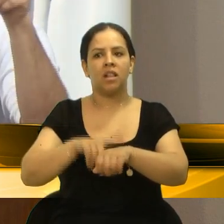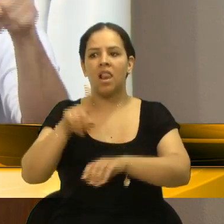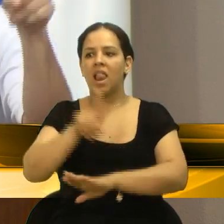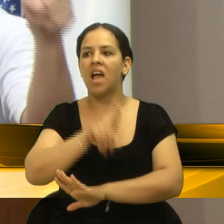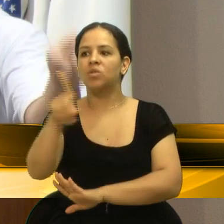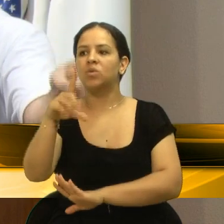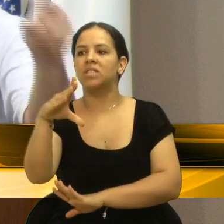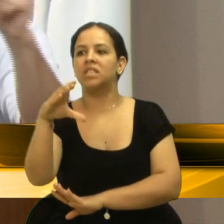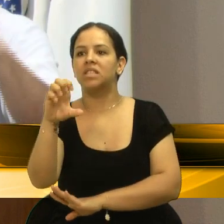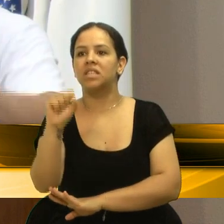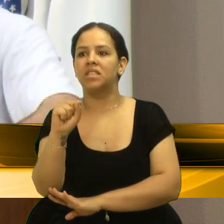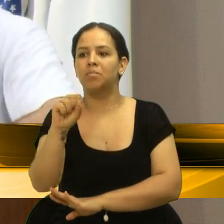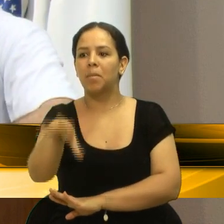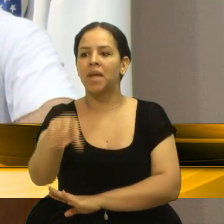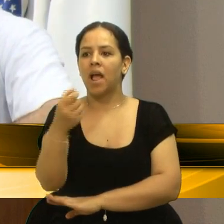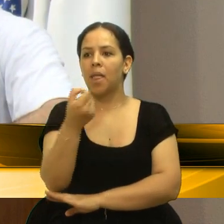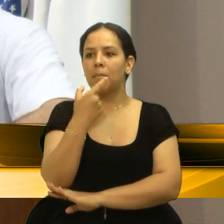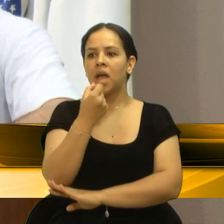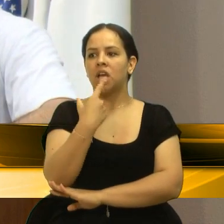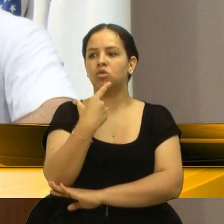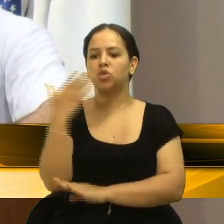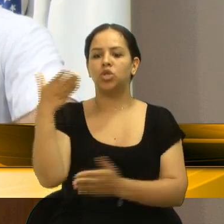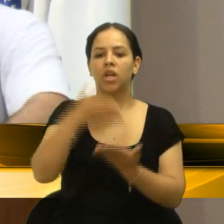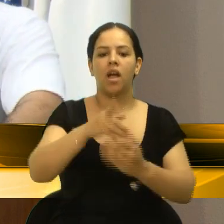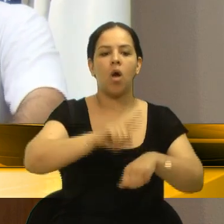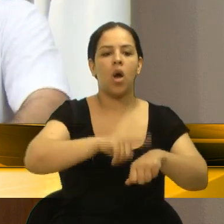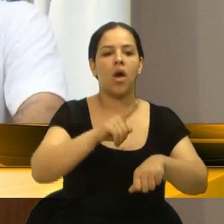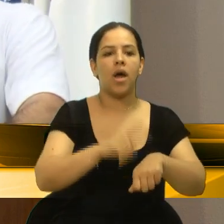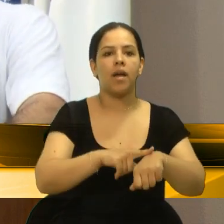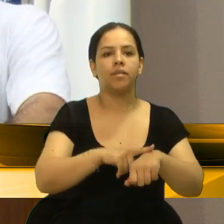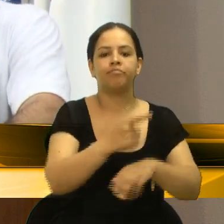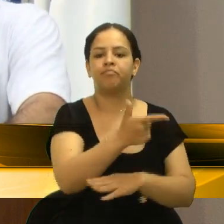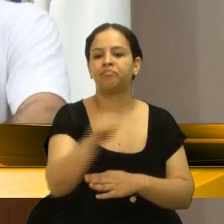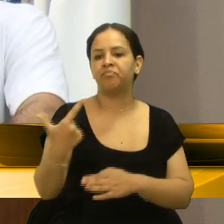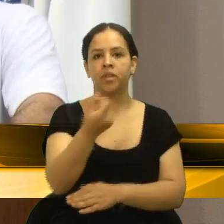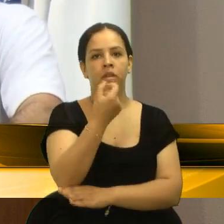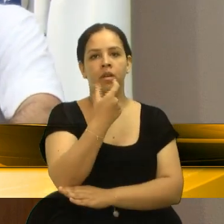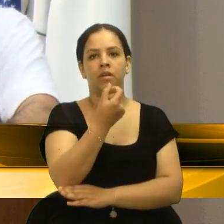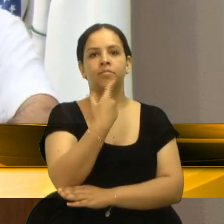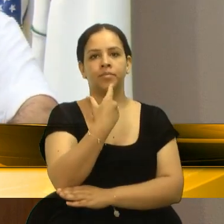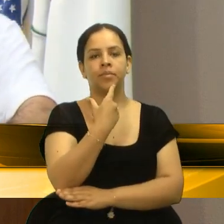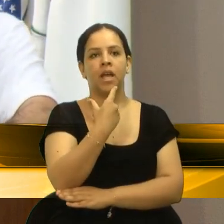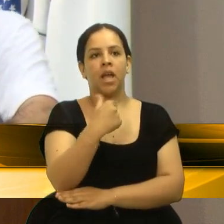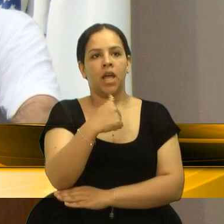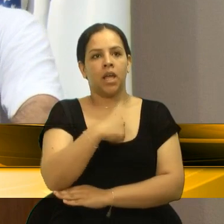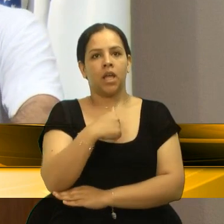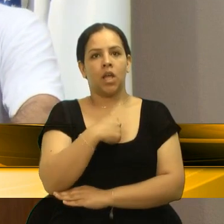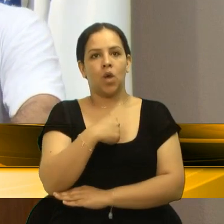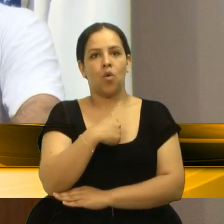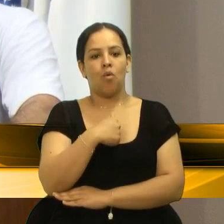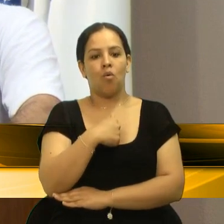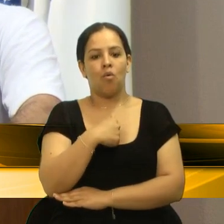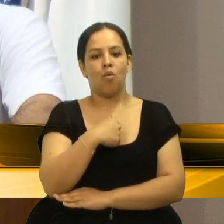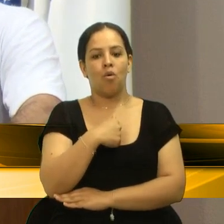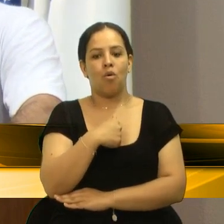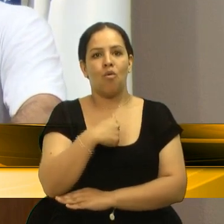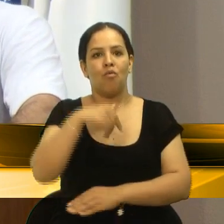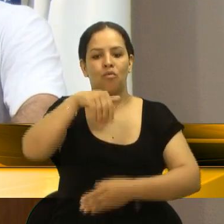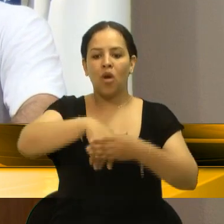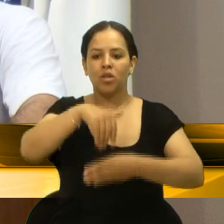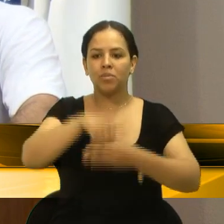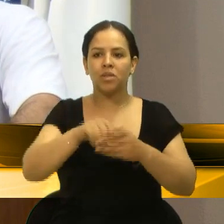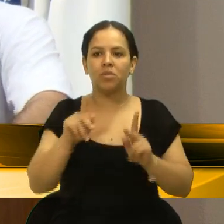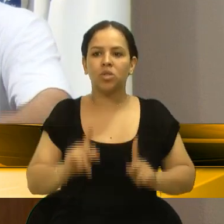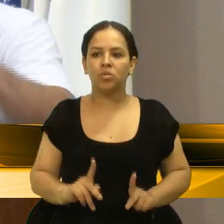remédio, chega na hora de ser atendido, não tem um medicamento. Eu voto por todos esses arrependidos, iludidos pelas